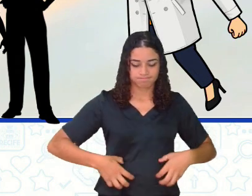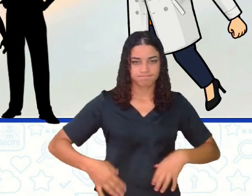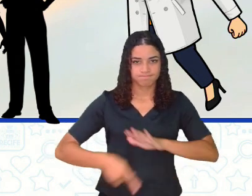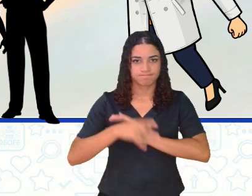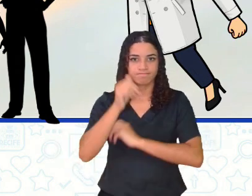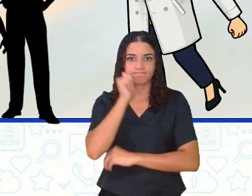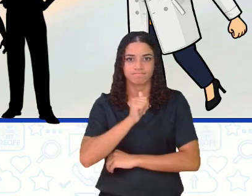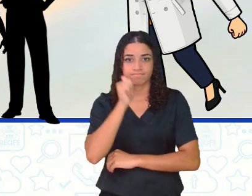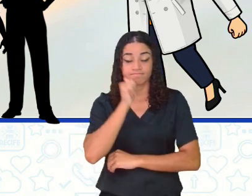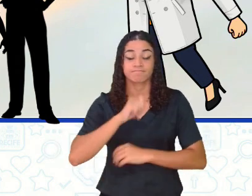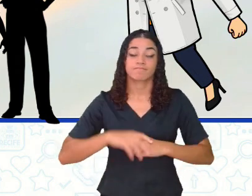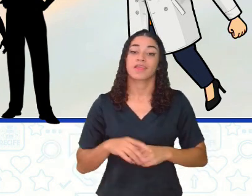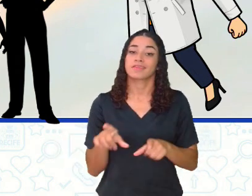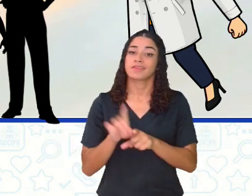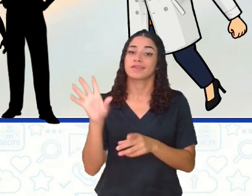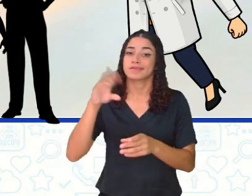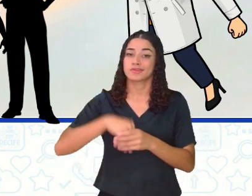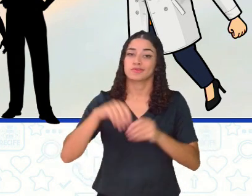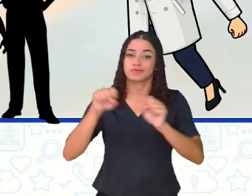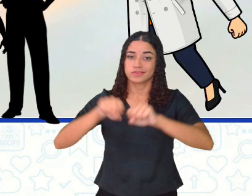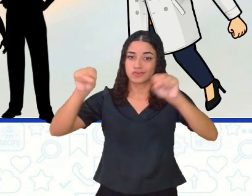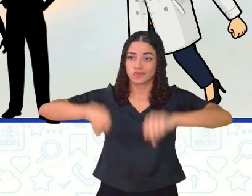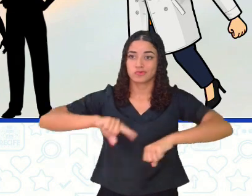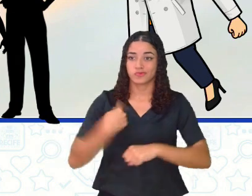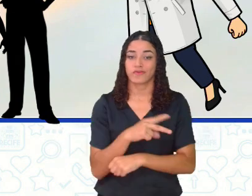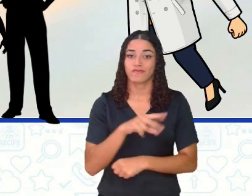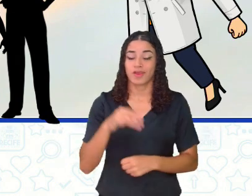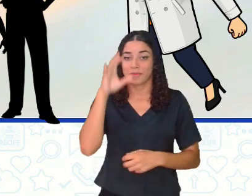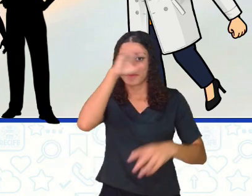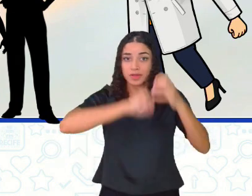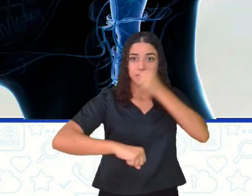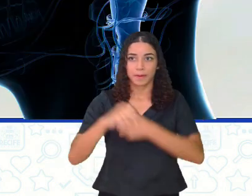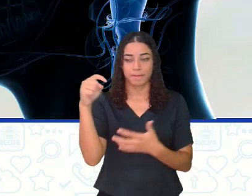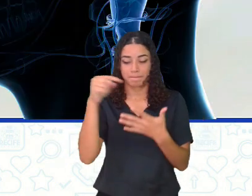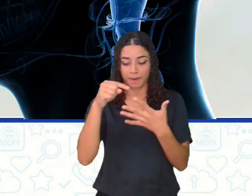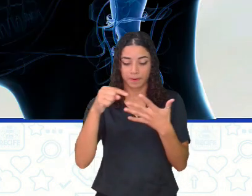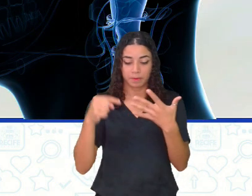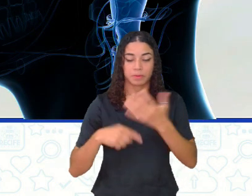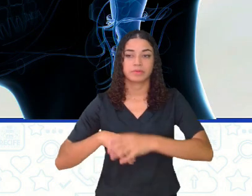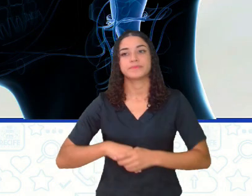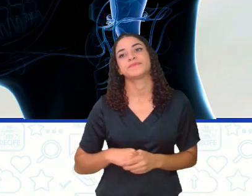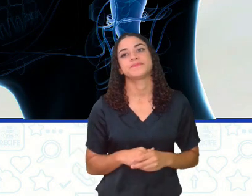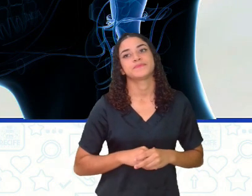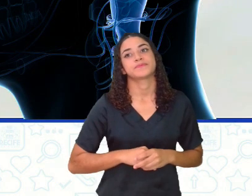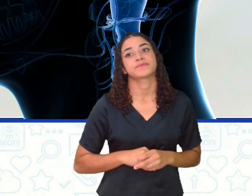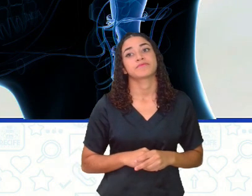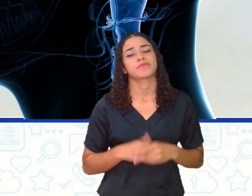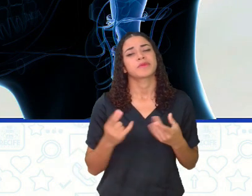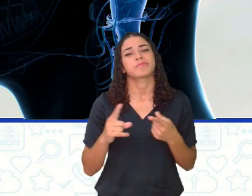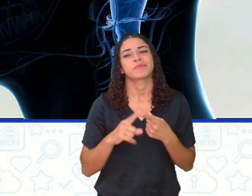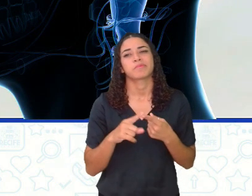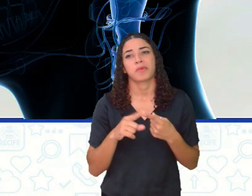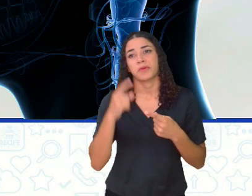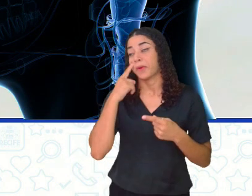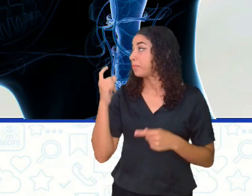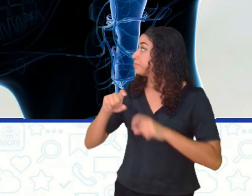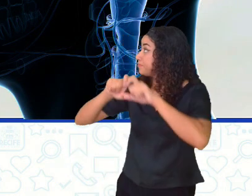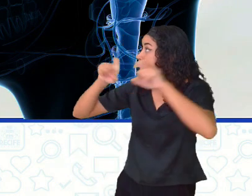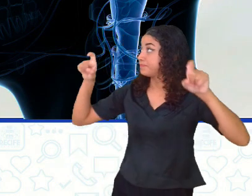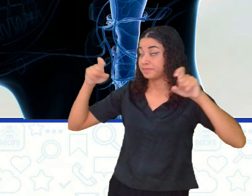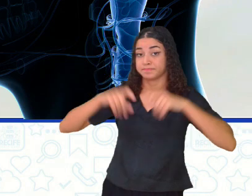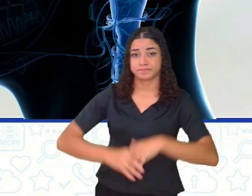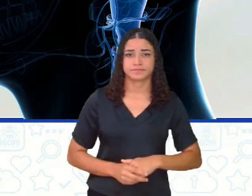endócrino, que é o que nós vamos ver agora de um por um. Vamos lá? Vamos ver primeiro a questão aí do